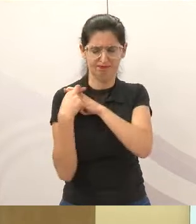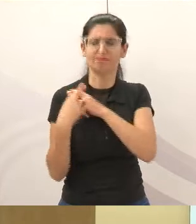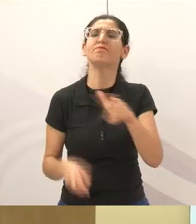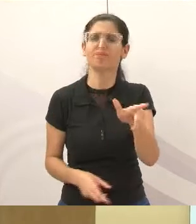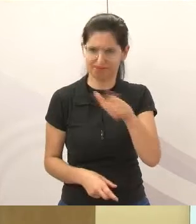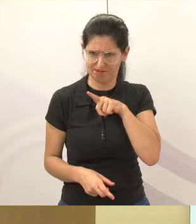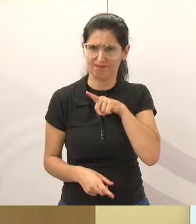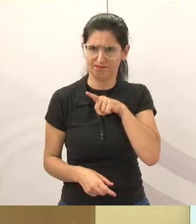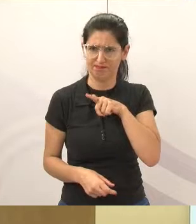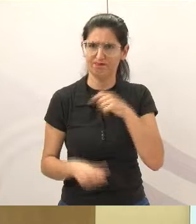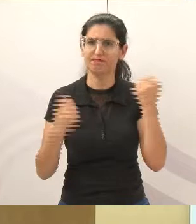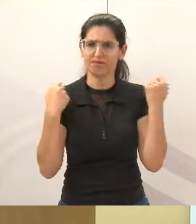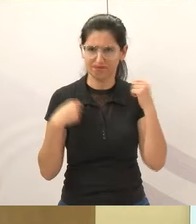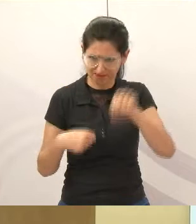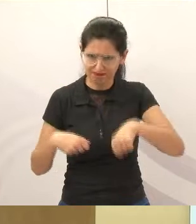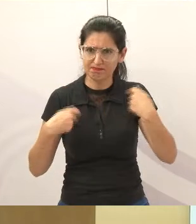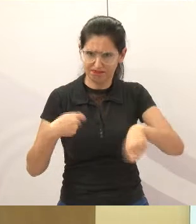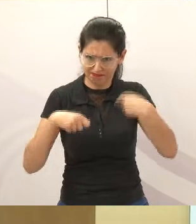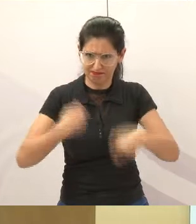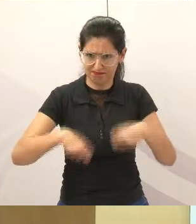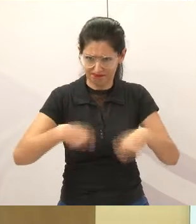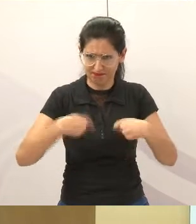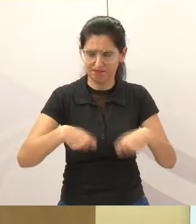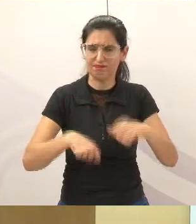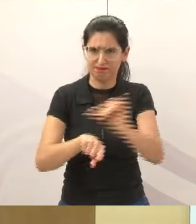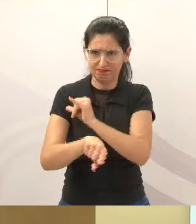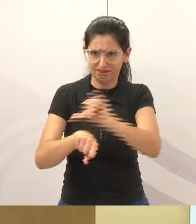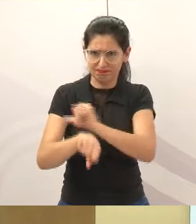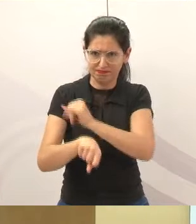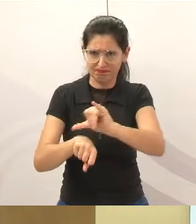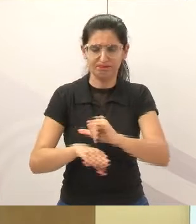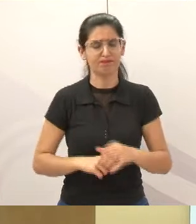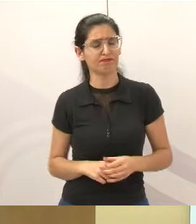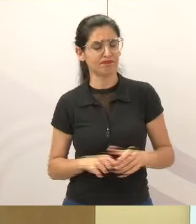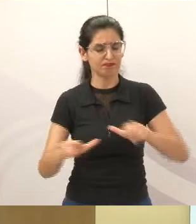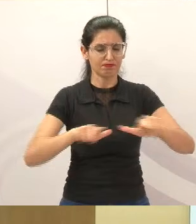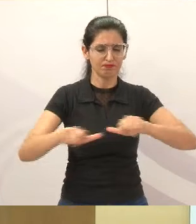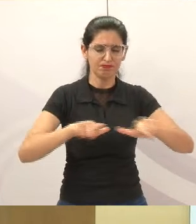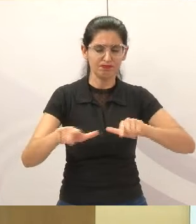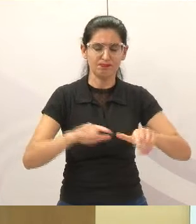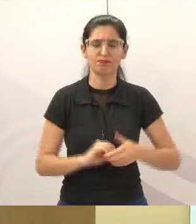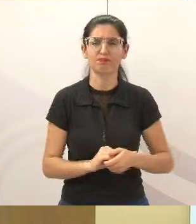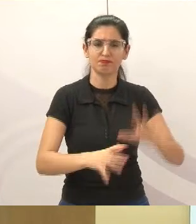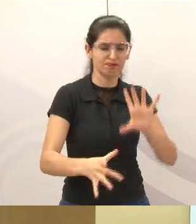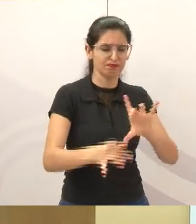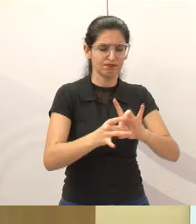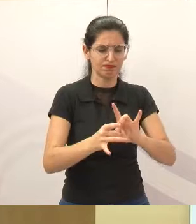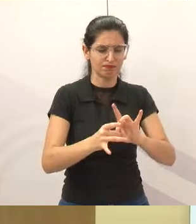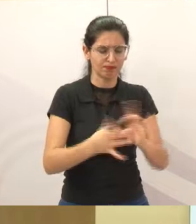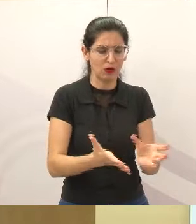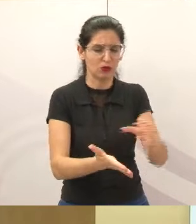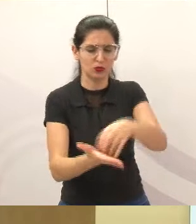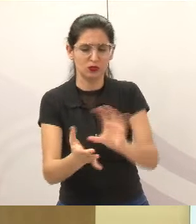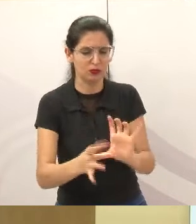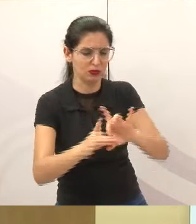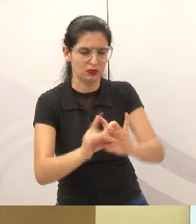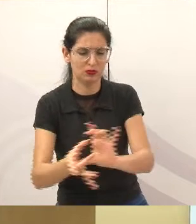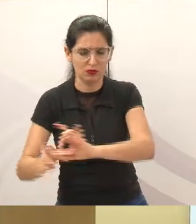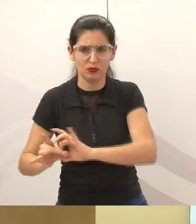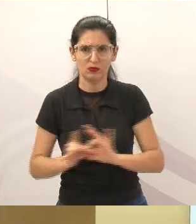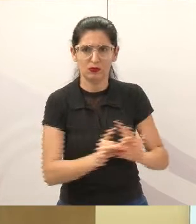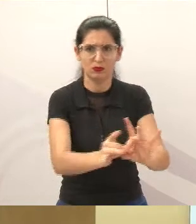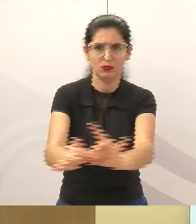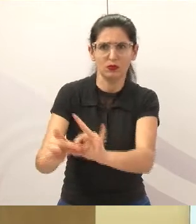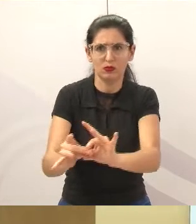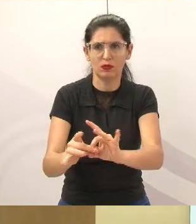diversas abordagens e frentes de trabalho sejam tomadas de formas concomitantes. E eu sempre digo aqui